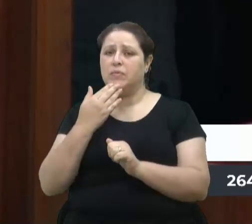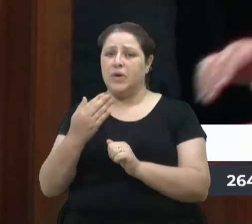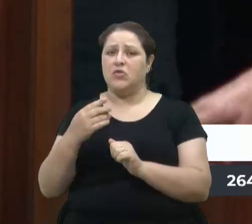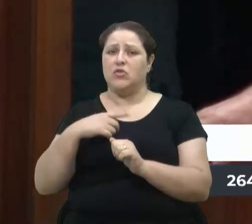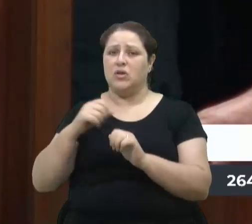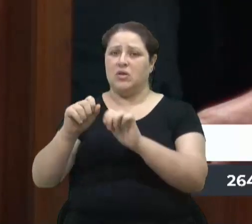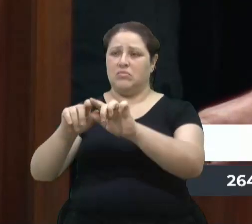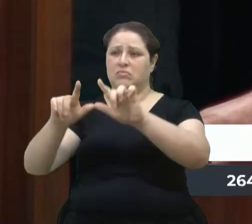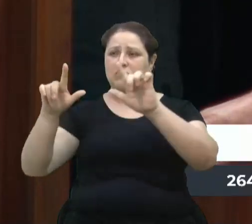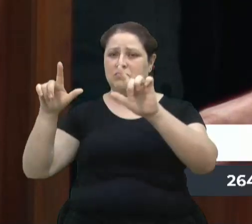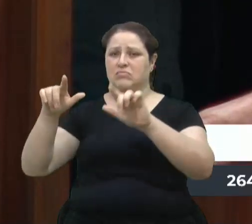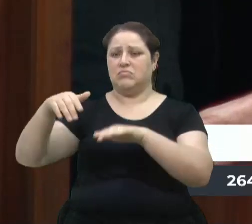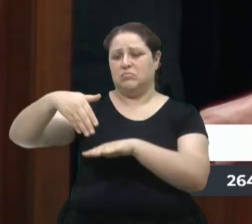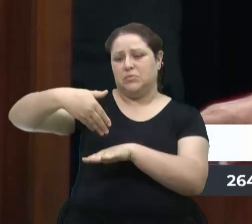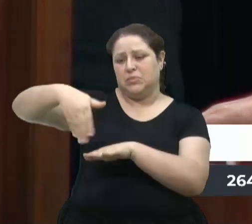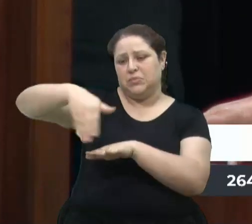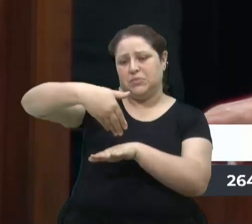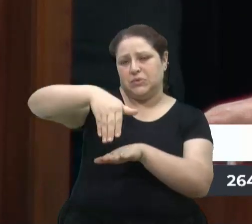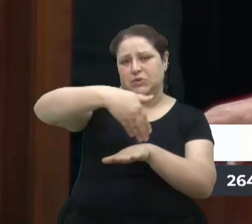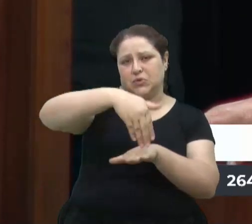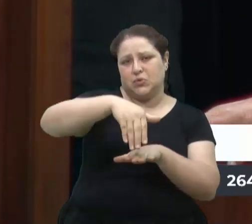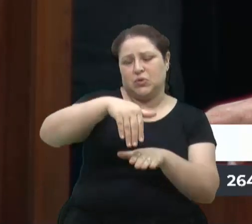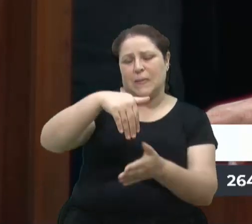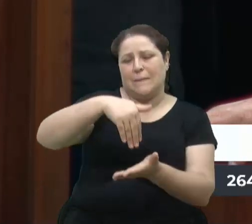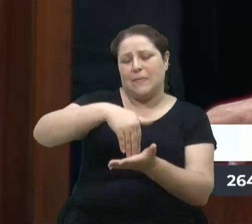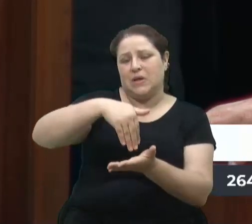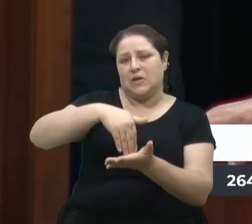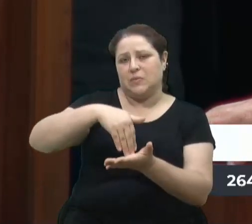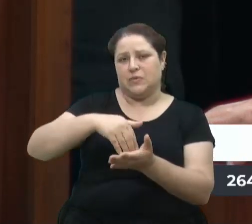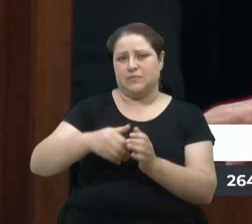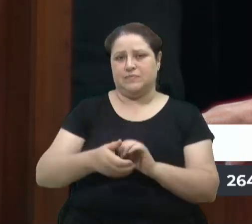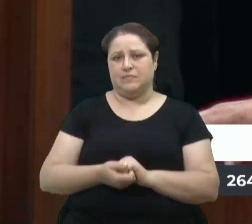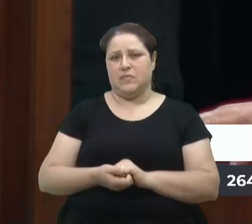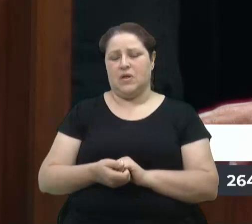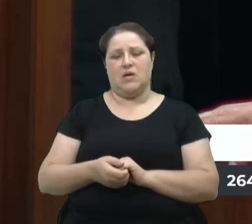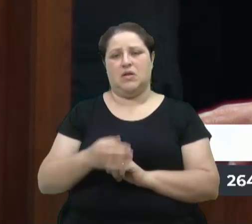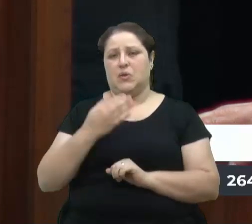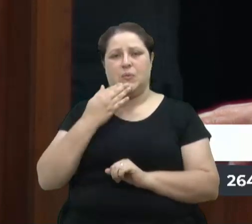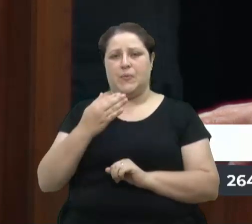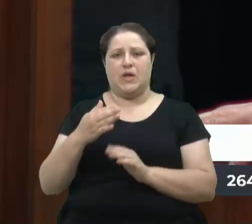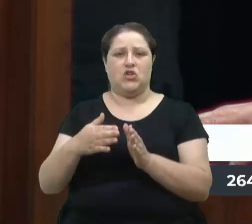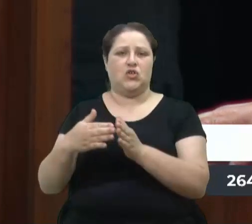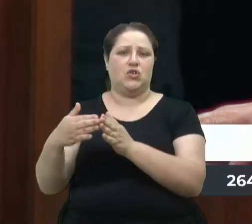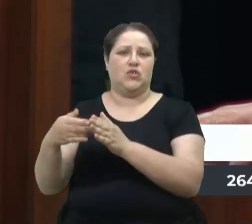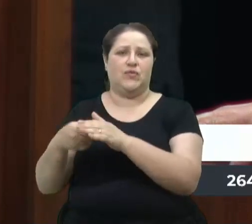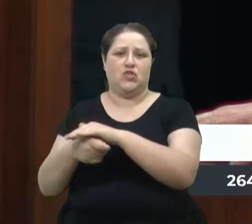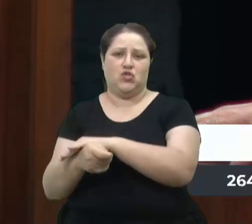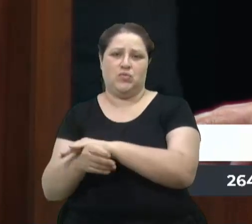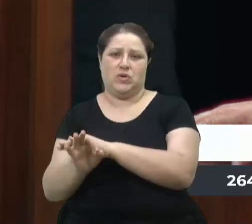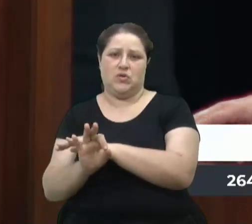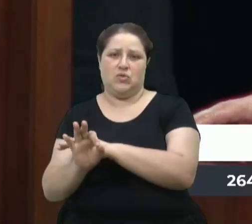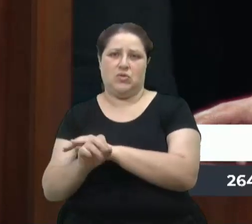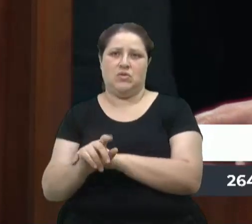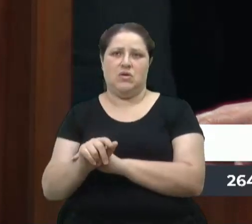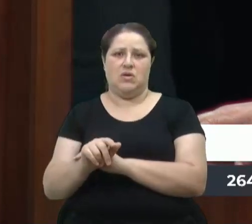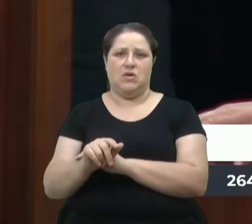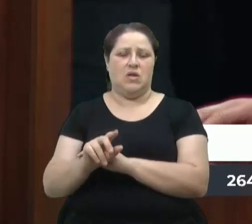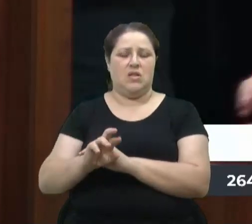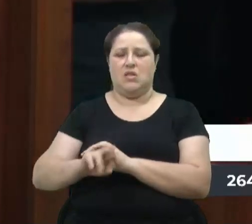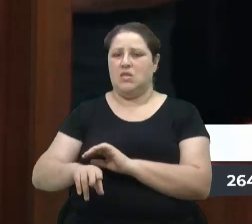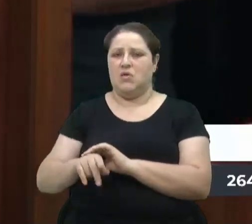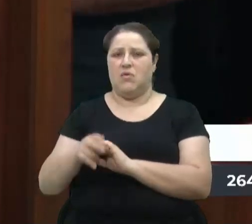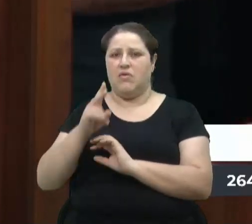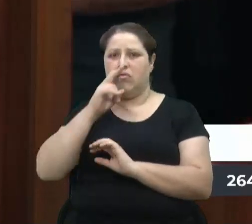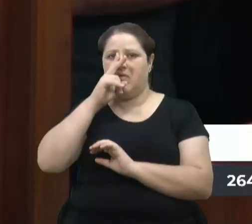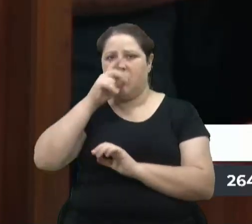uma sinalizaçãozinha. Declaração de líder da bancada do MDB. Nós não estamos pedindo investimento. É um grande investimento? Não. É